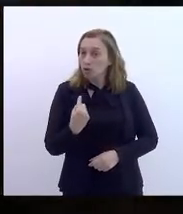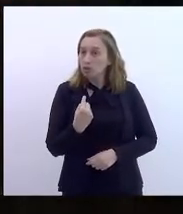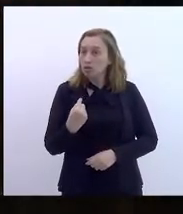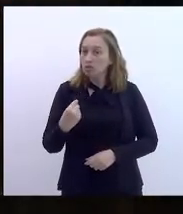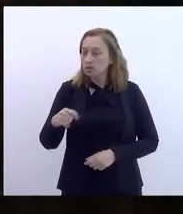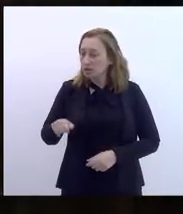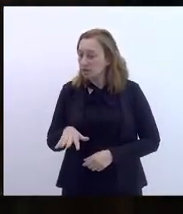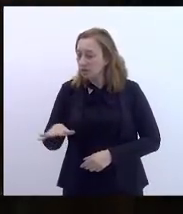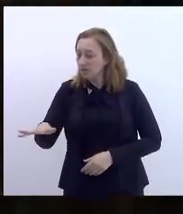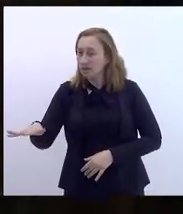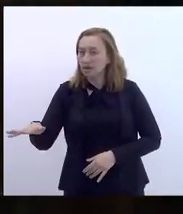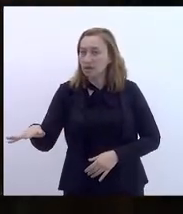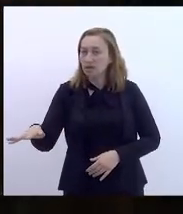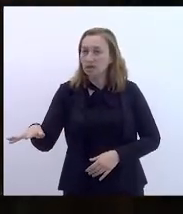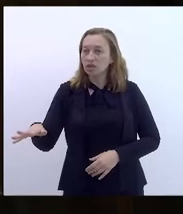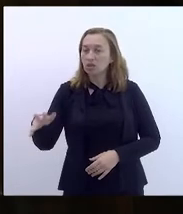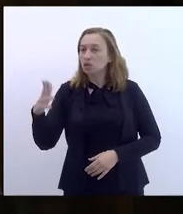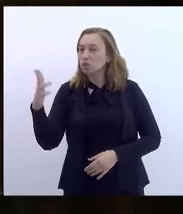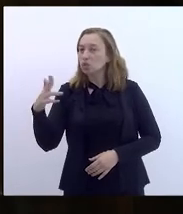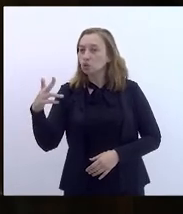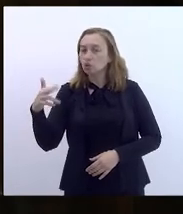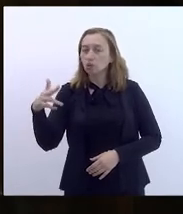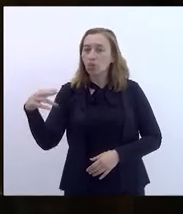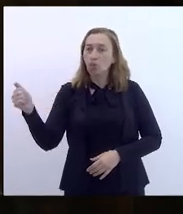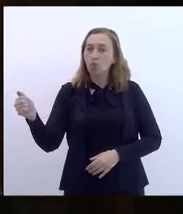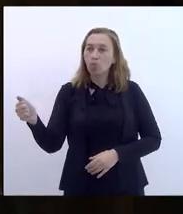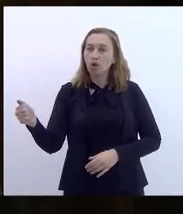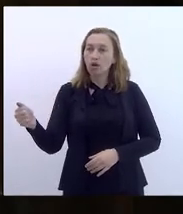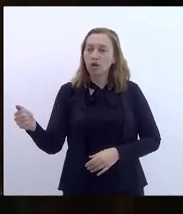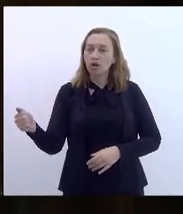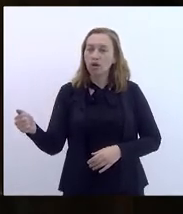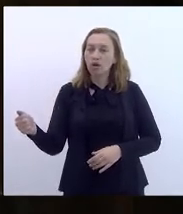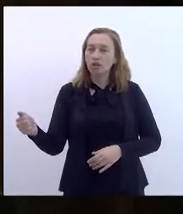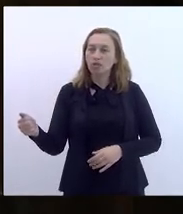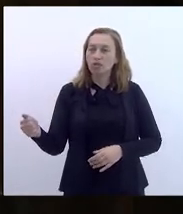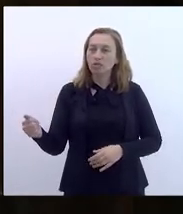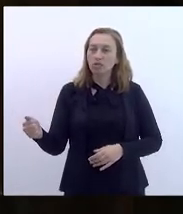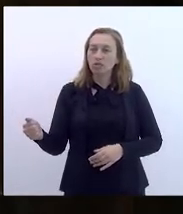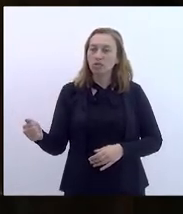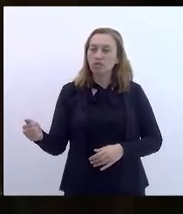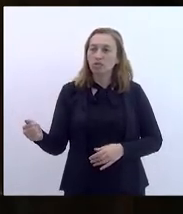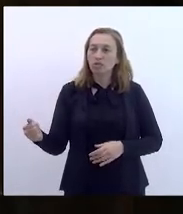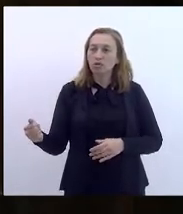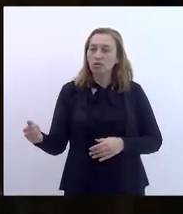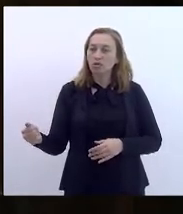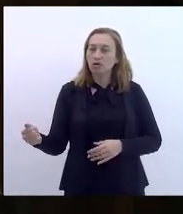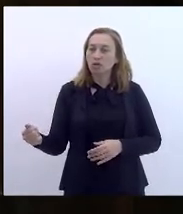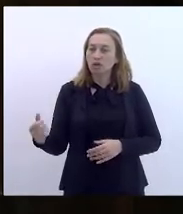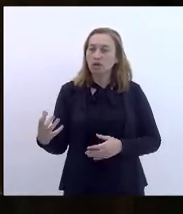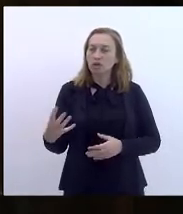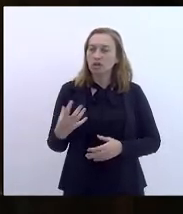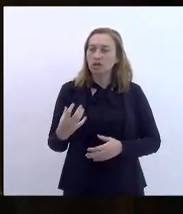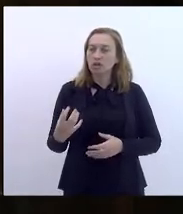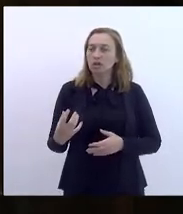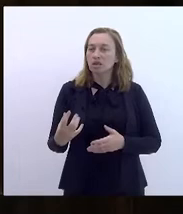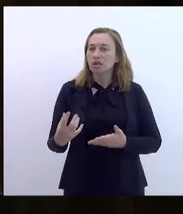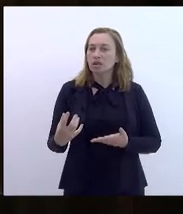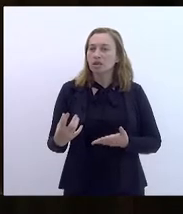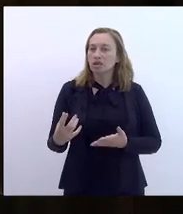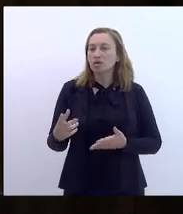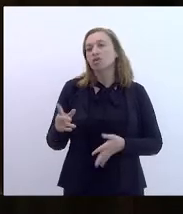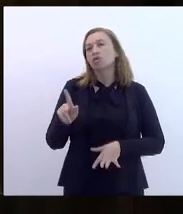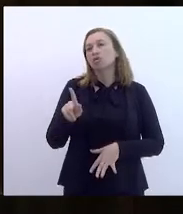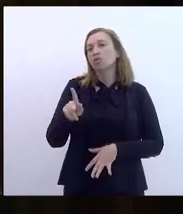favelados jamais fomos perguntados pelo poder público o que é que nós queremos